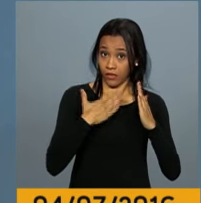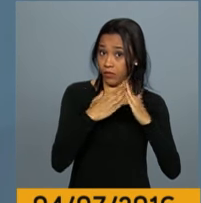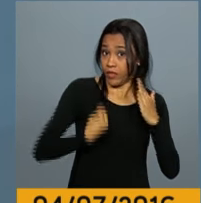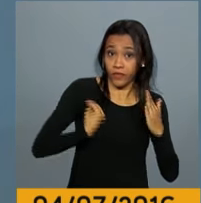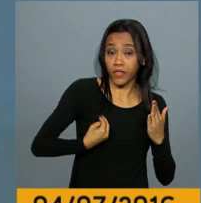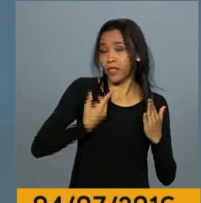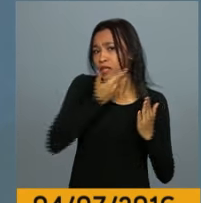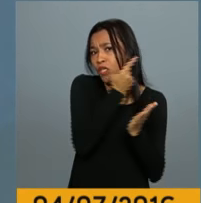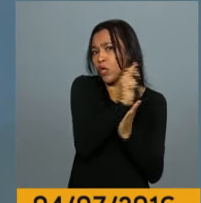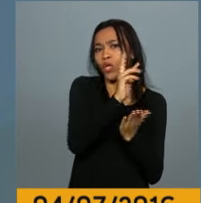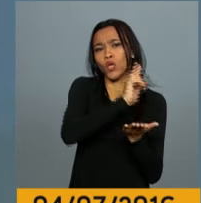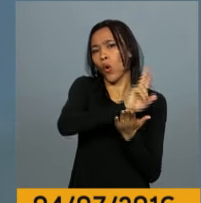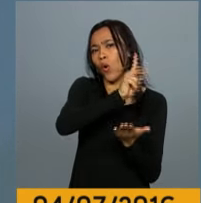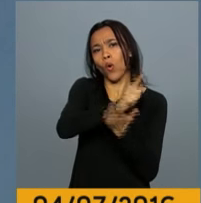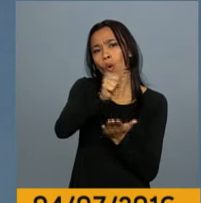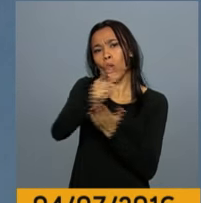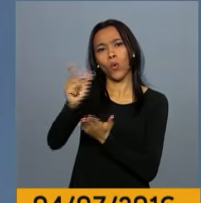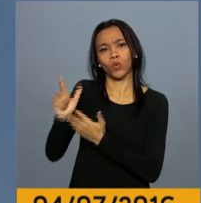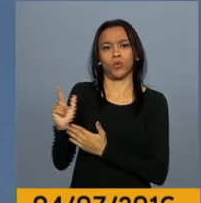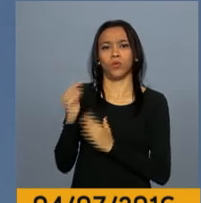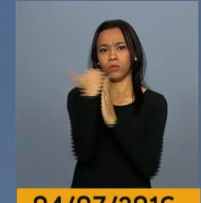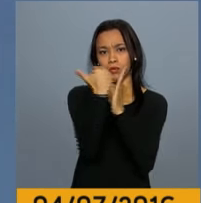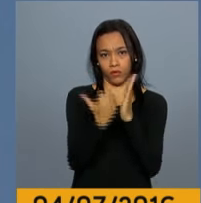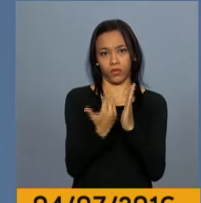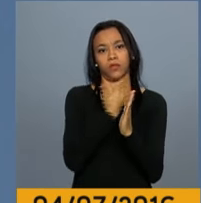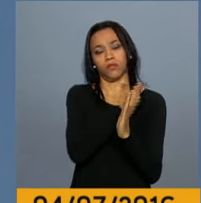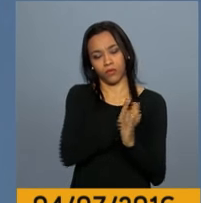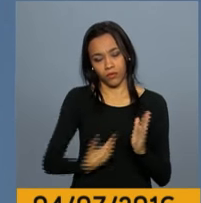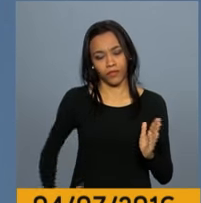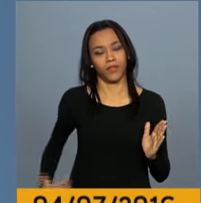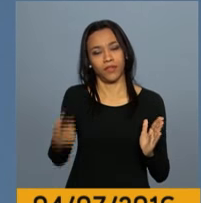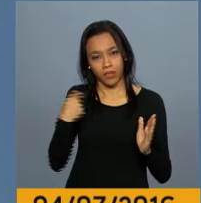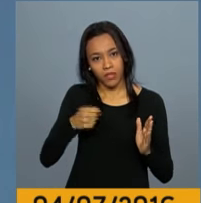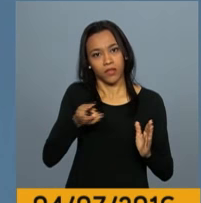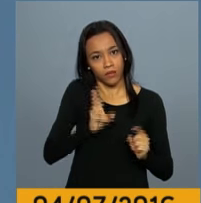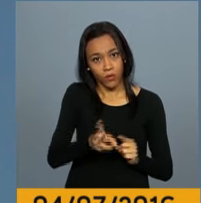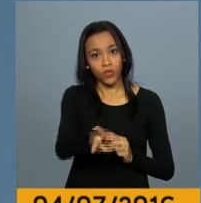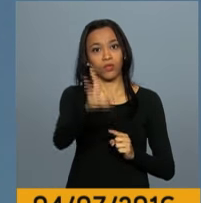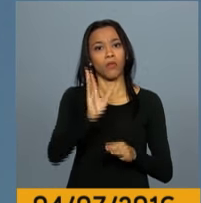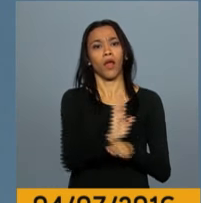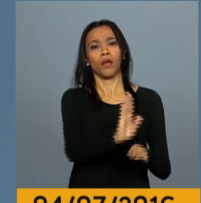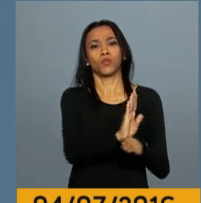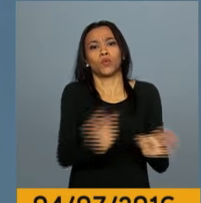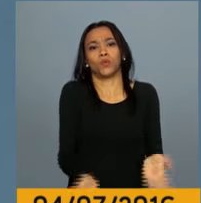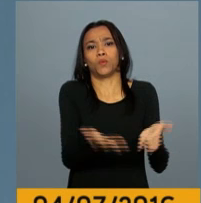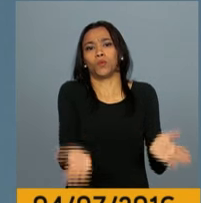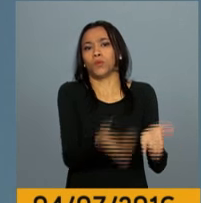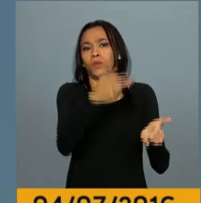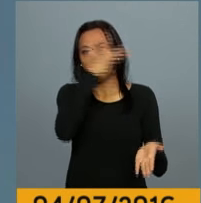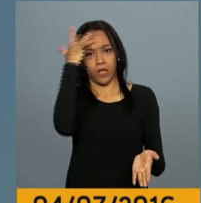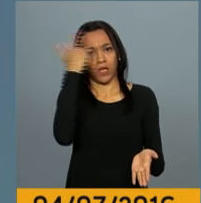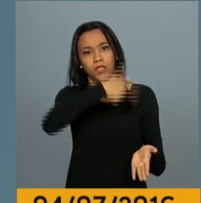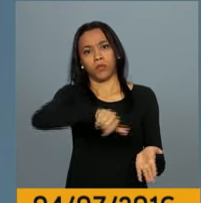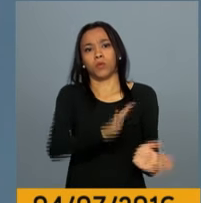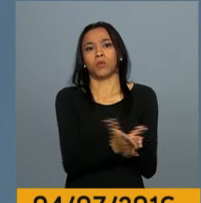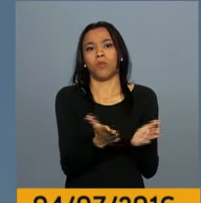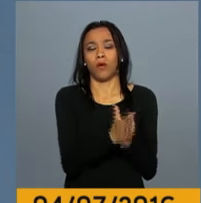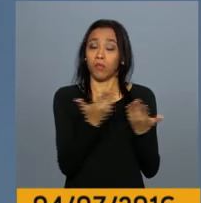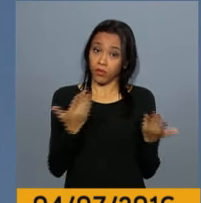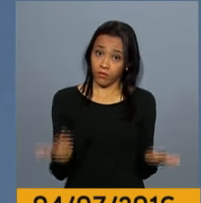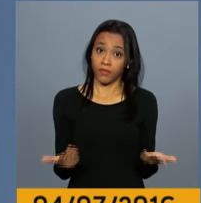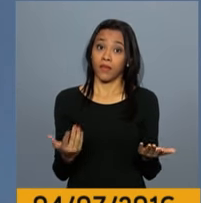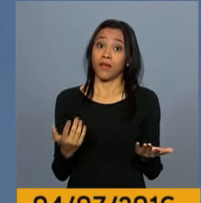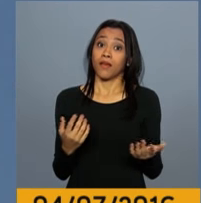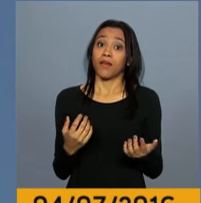programas que ainda devem permanecer e subsistir. Mas não há dúvida que